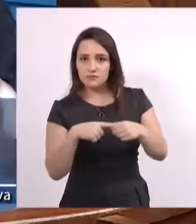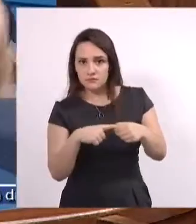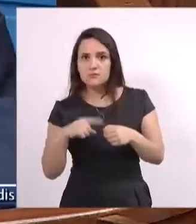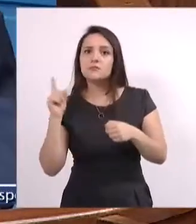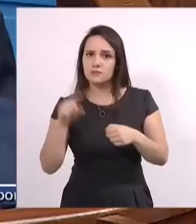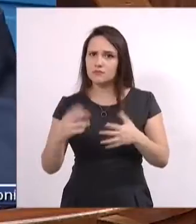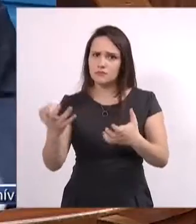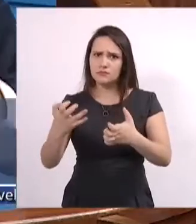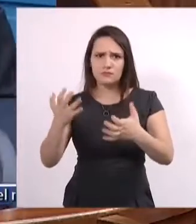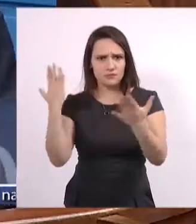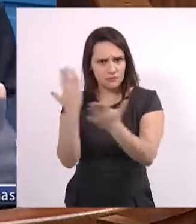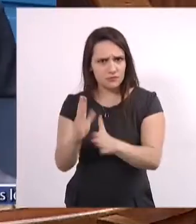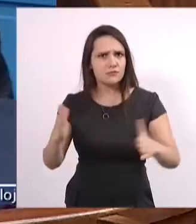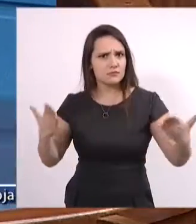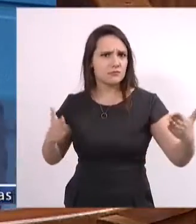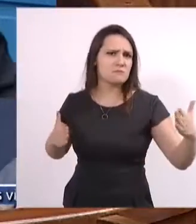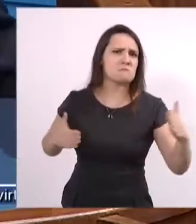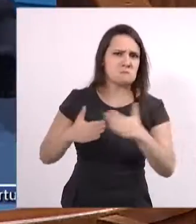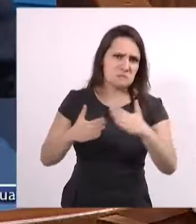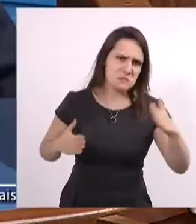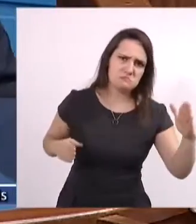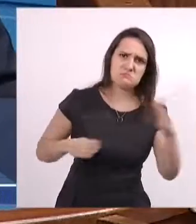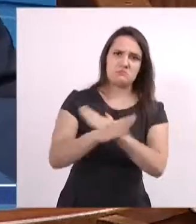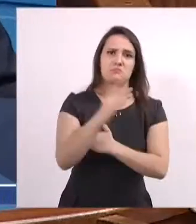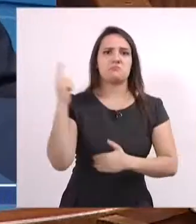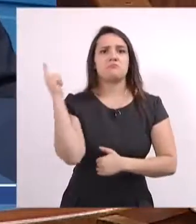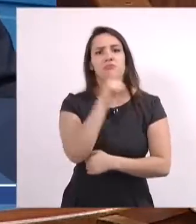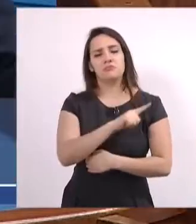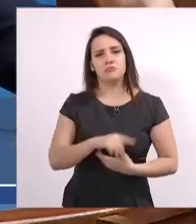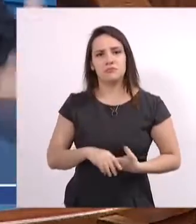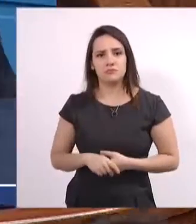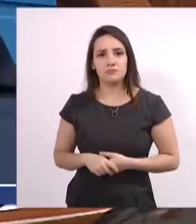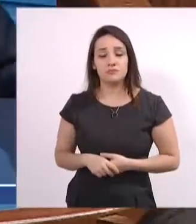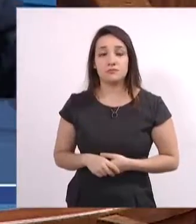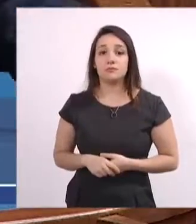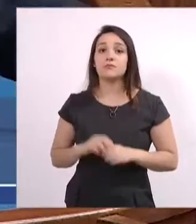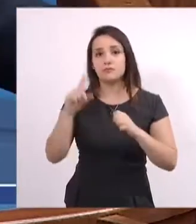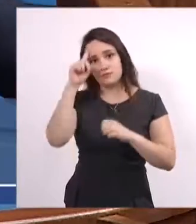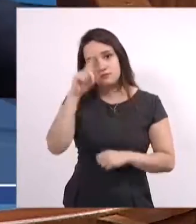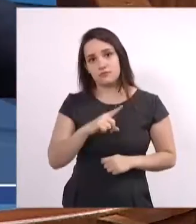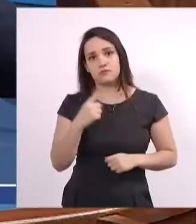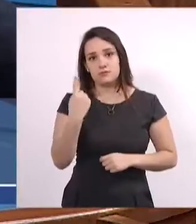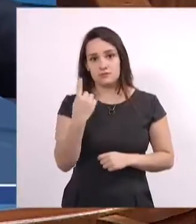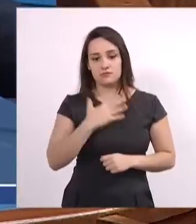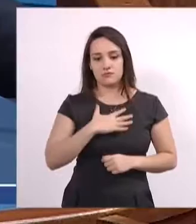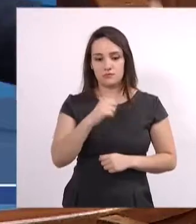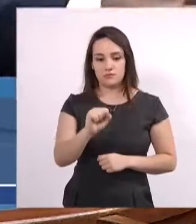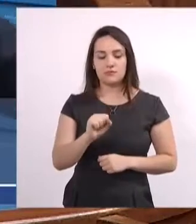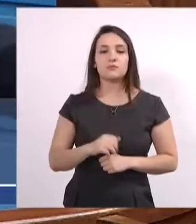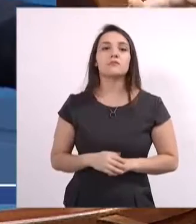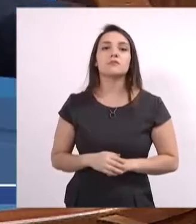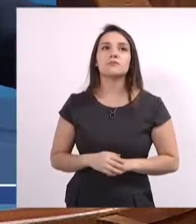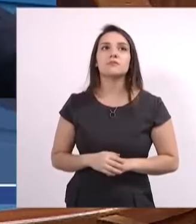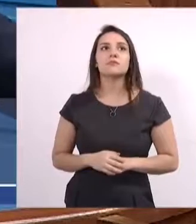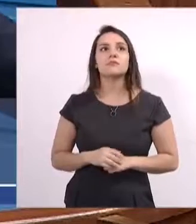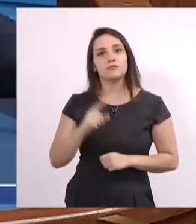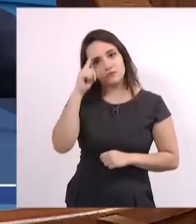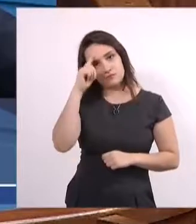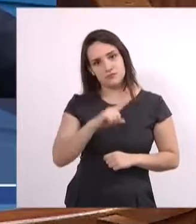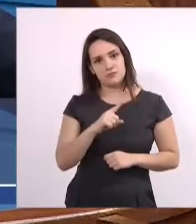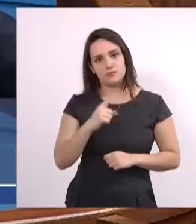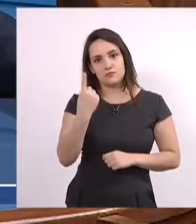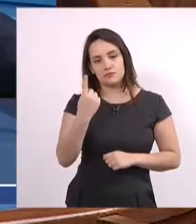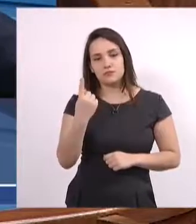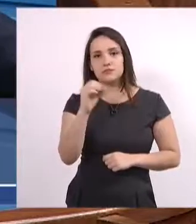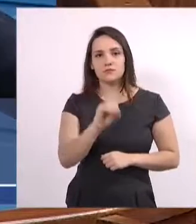estamos derrubando esse mês. 1º de agosto, 1º de outubro,